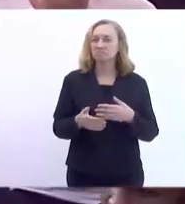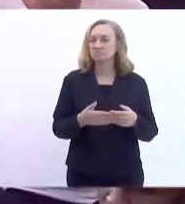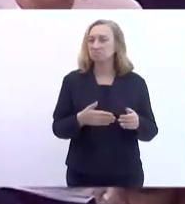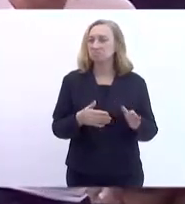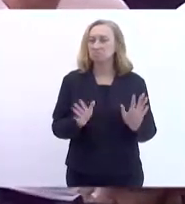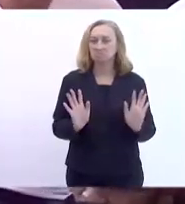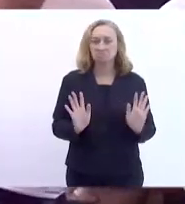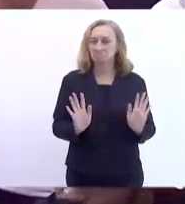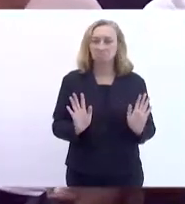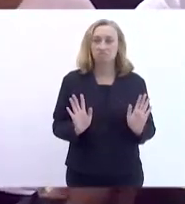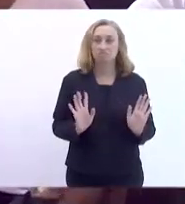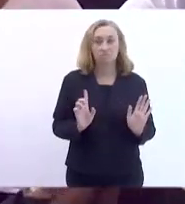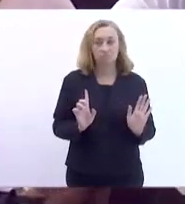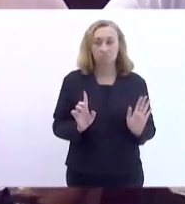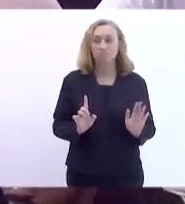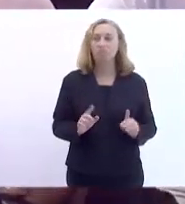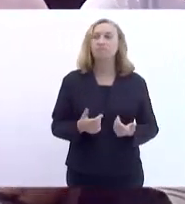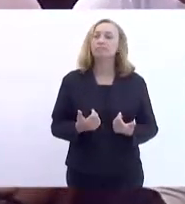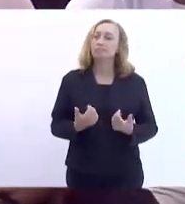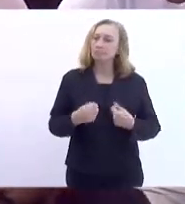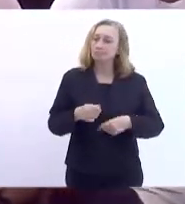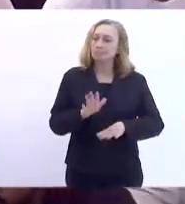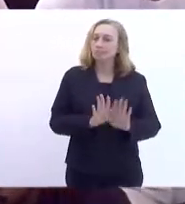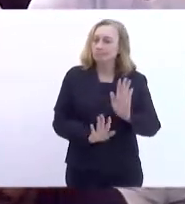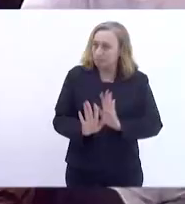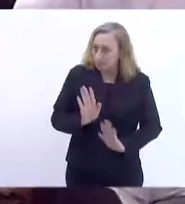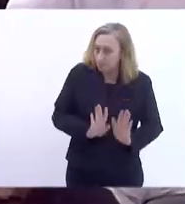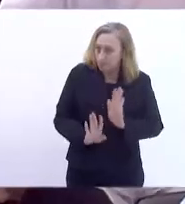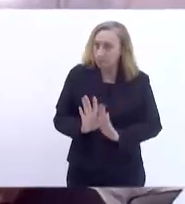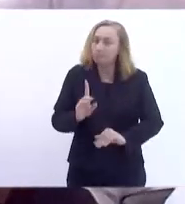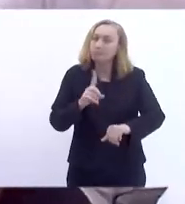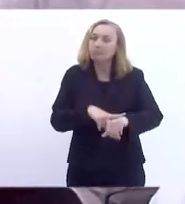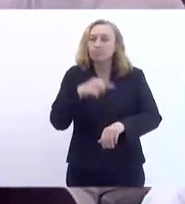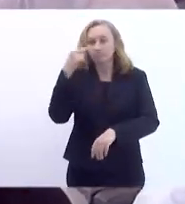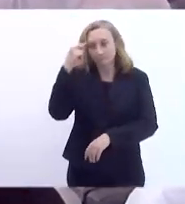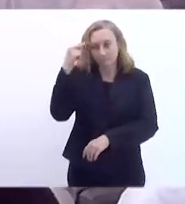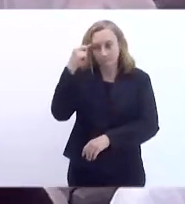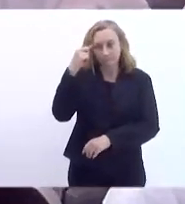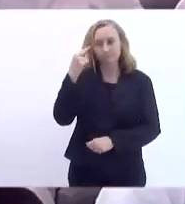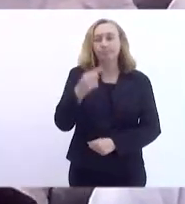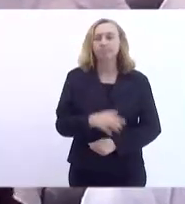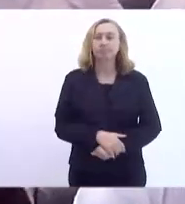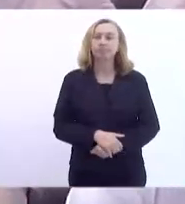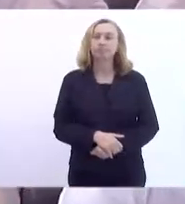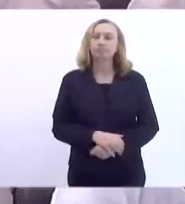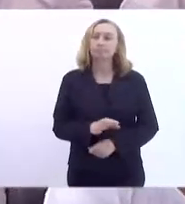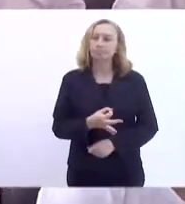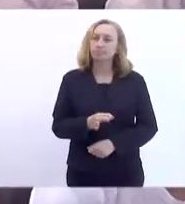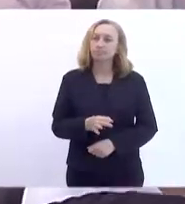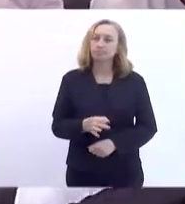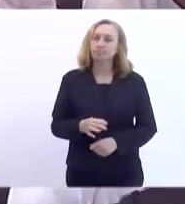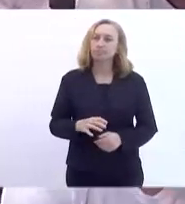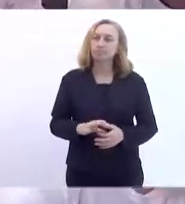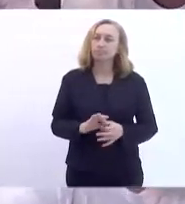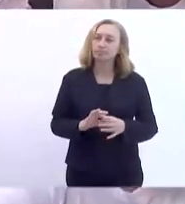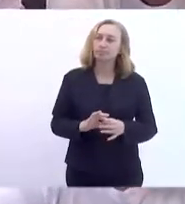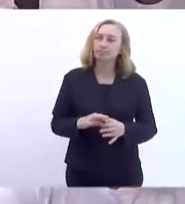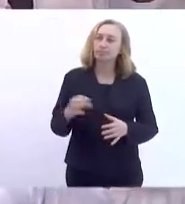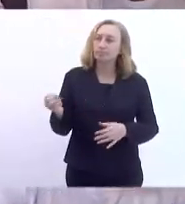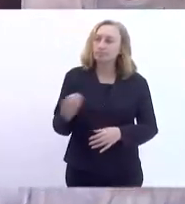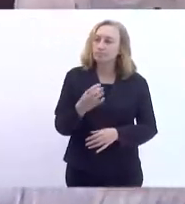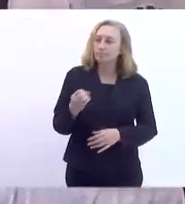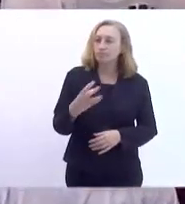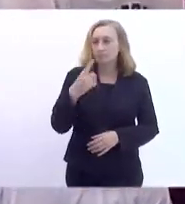generalizamos por isso eu eu tive cuidado esse sonho foi um momento de reflexão e aí é claro estamos abertos a novas